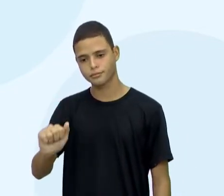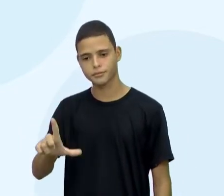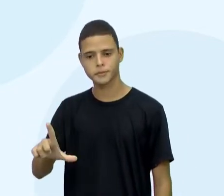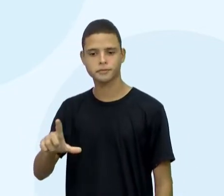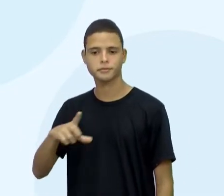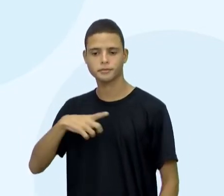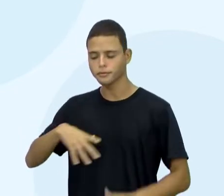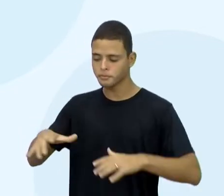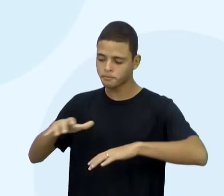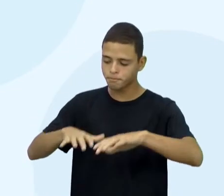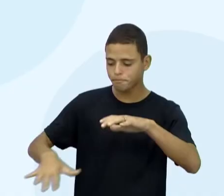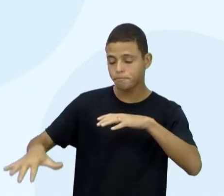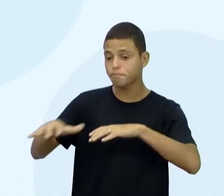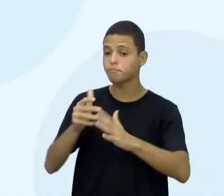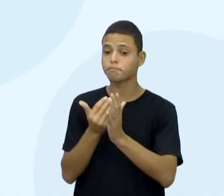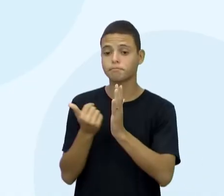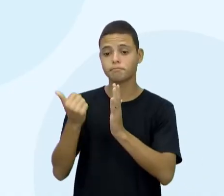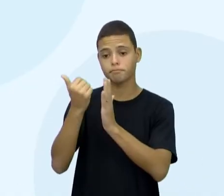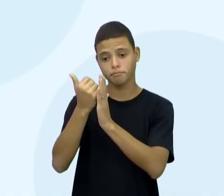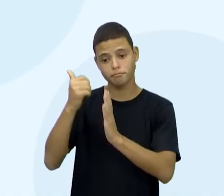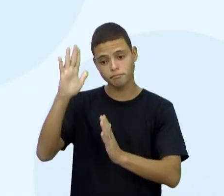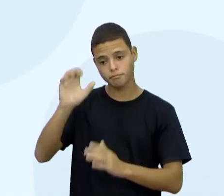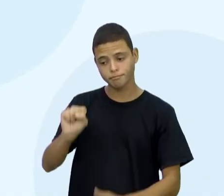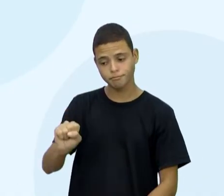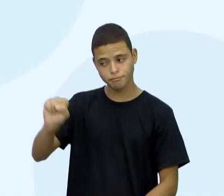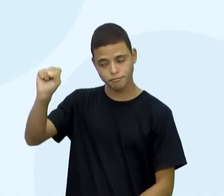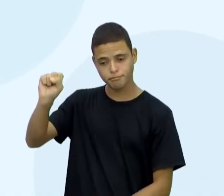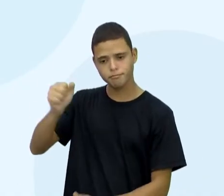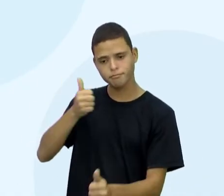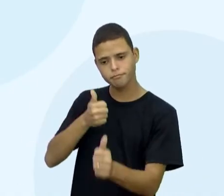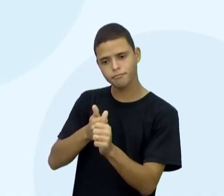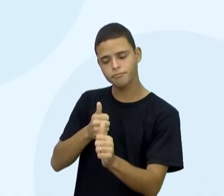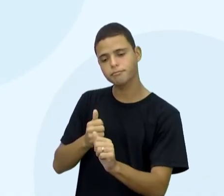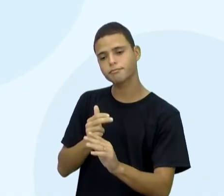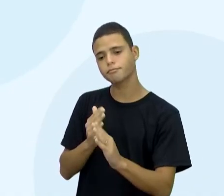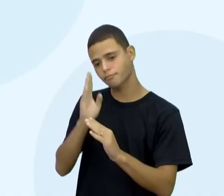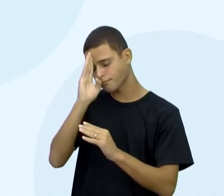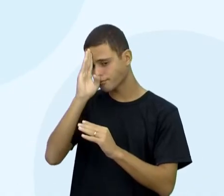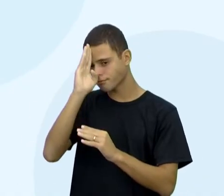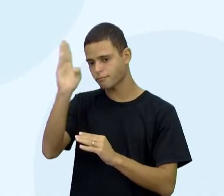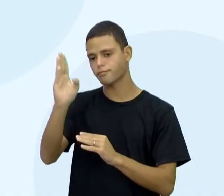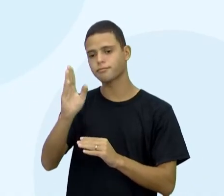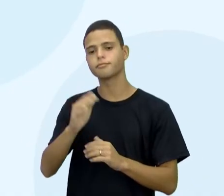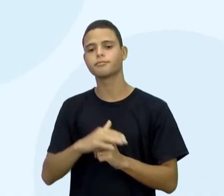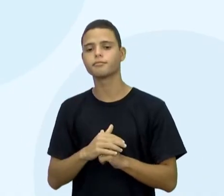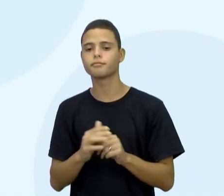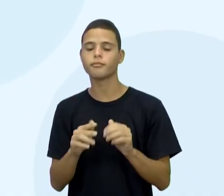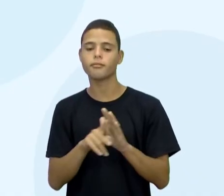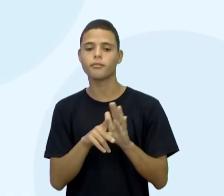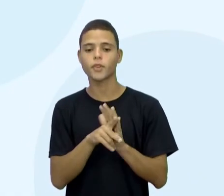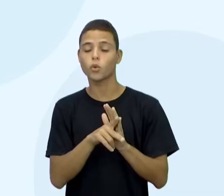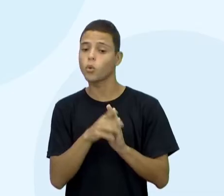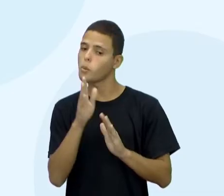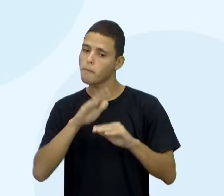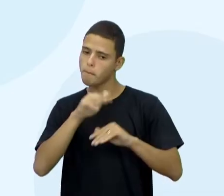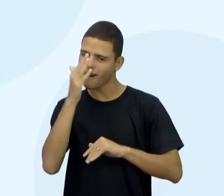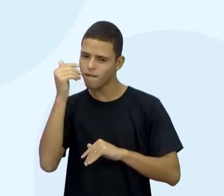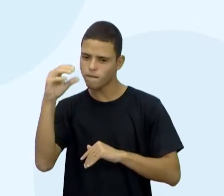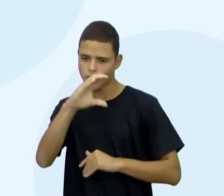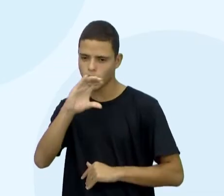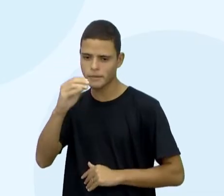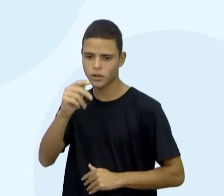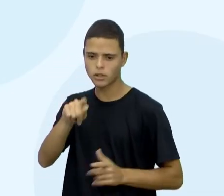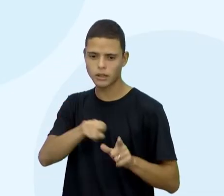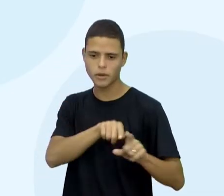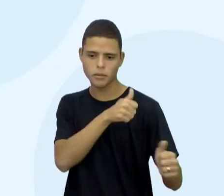está numa região, né, mais ao sul aí dos trópicos, principalmente do trópico de Capricórnio, que fica mais,